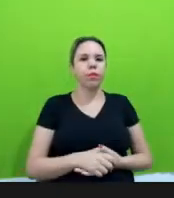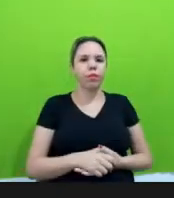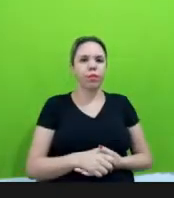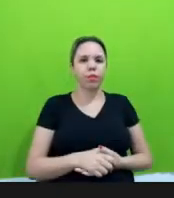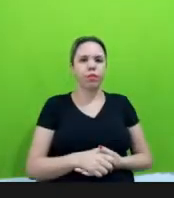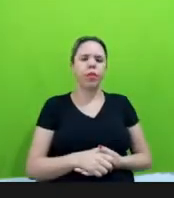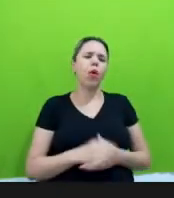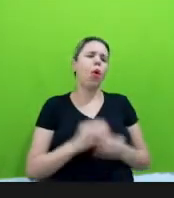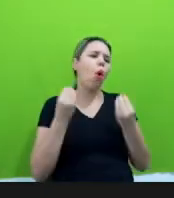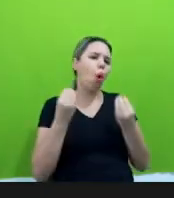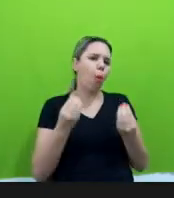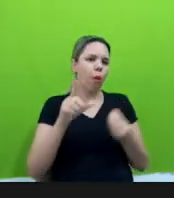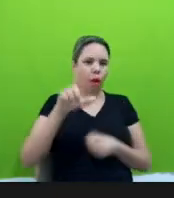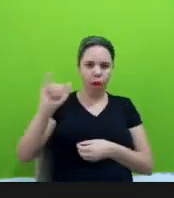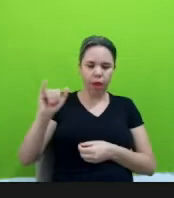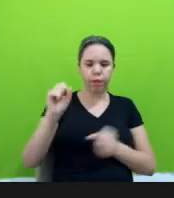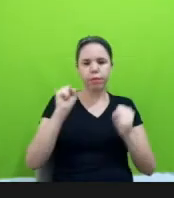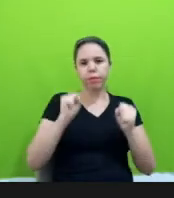poder que a LAI